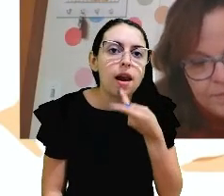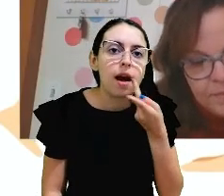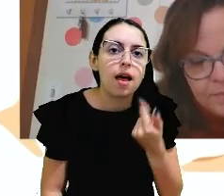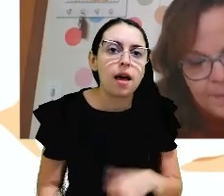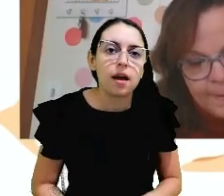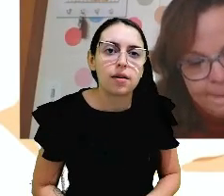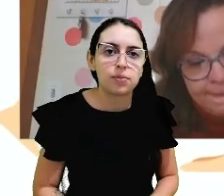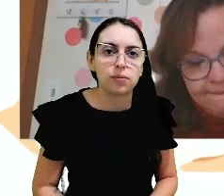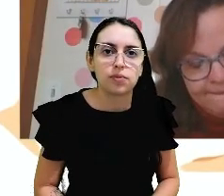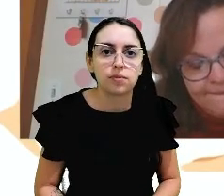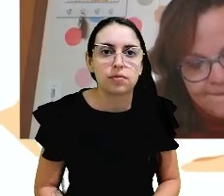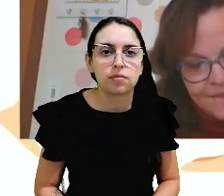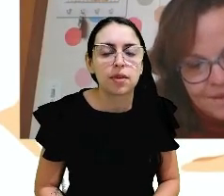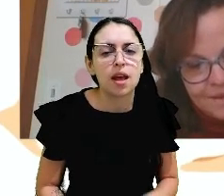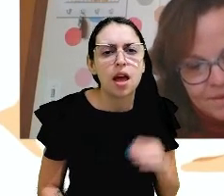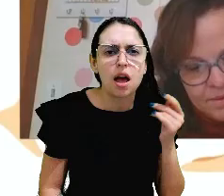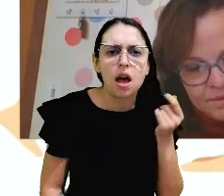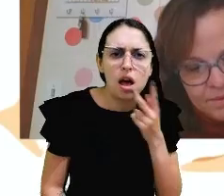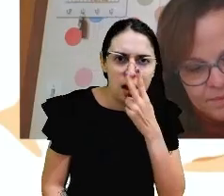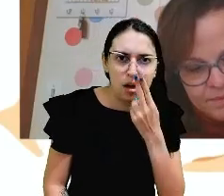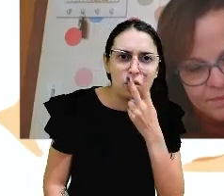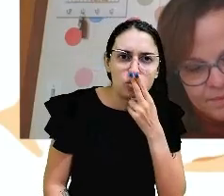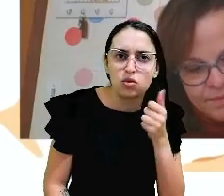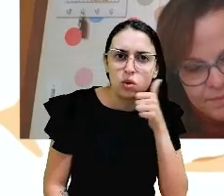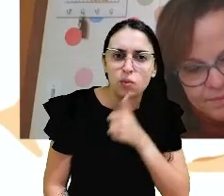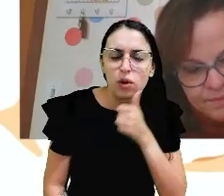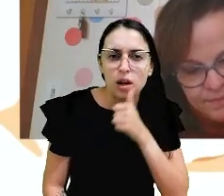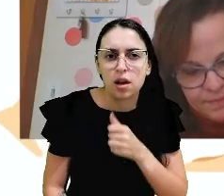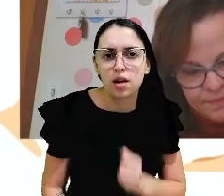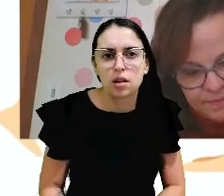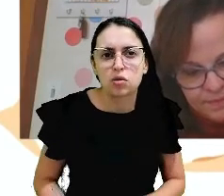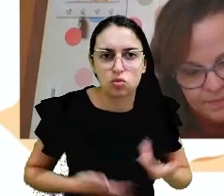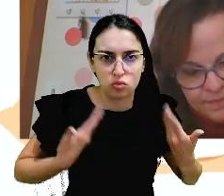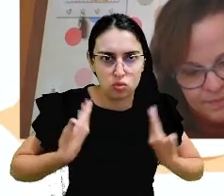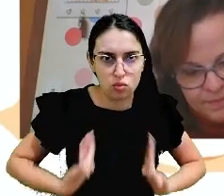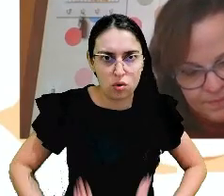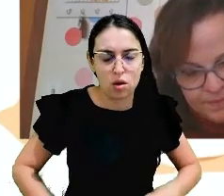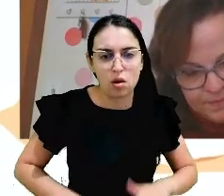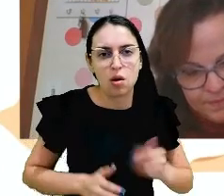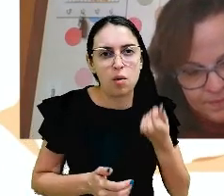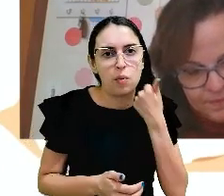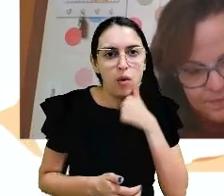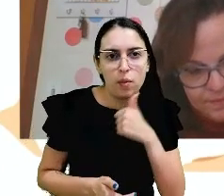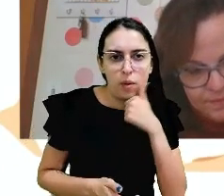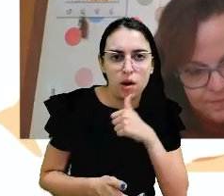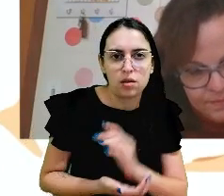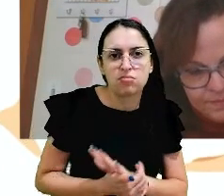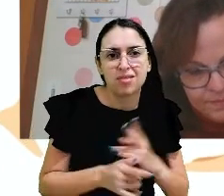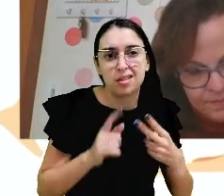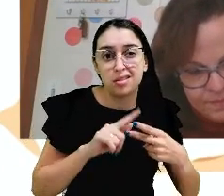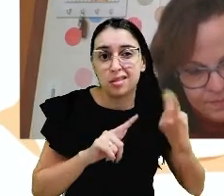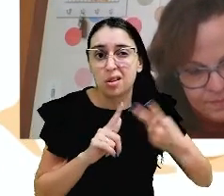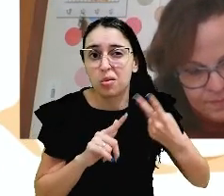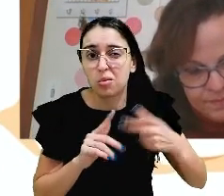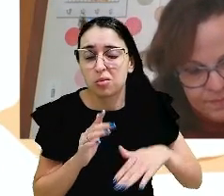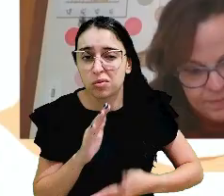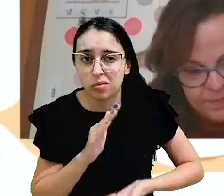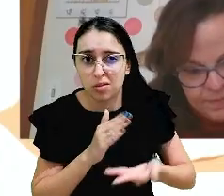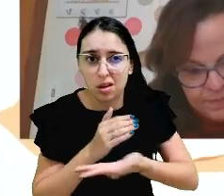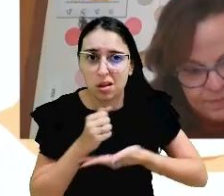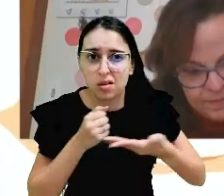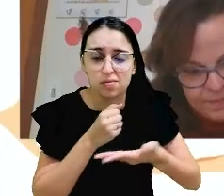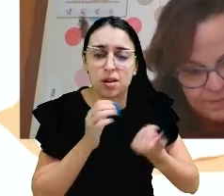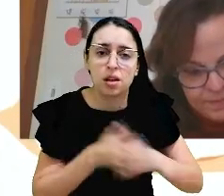que ainda acho que as mulheres e os corpos das mulheres, a gente se encontra ainda numa situação de 2ª classe. Essa